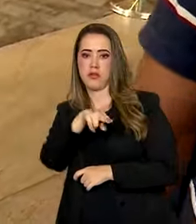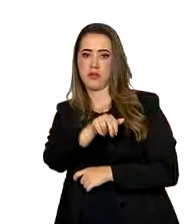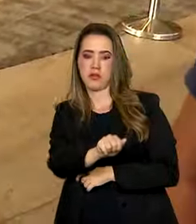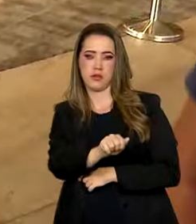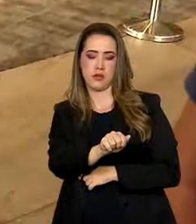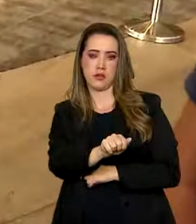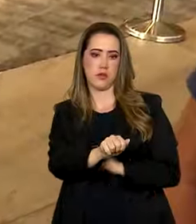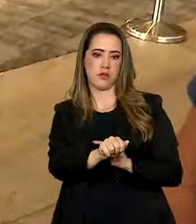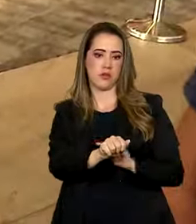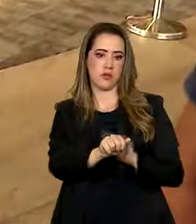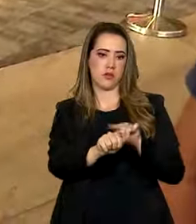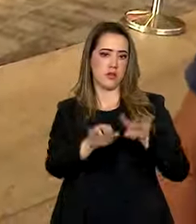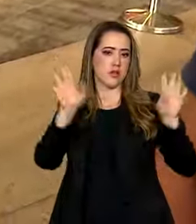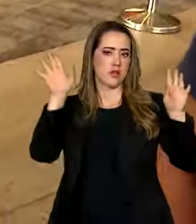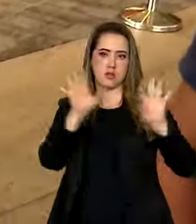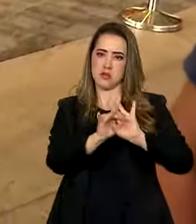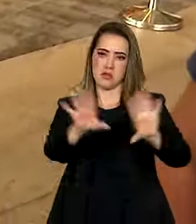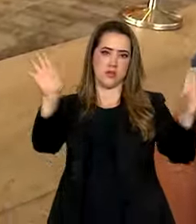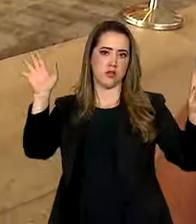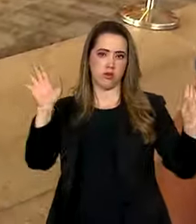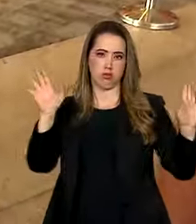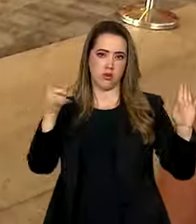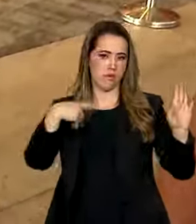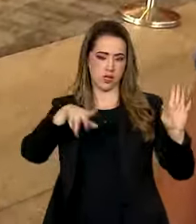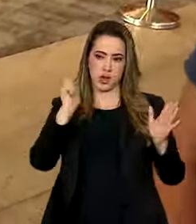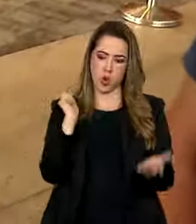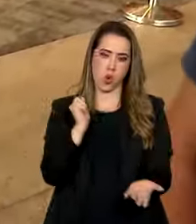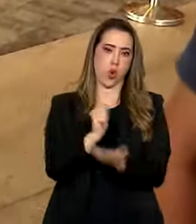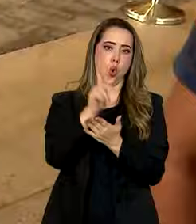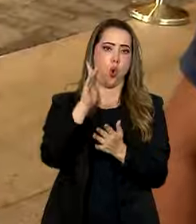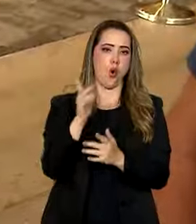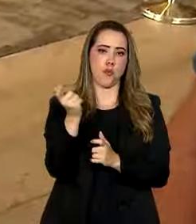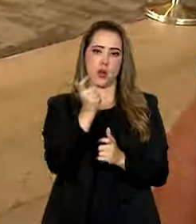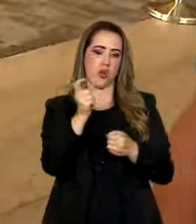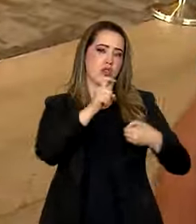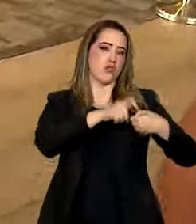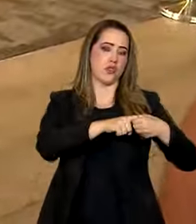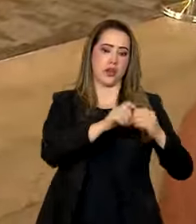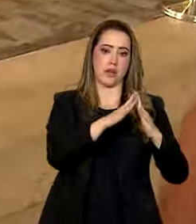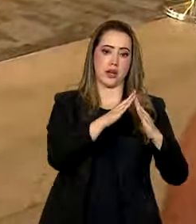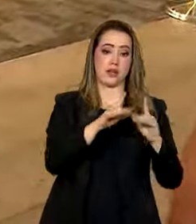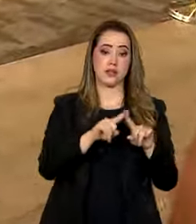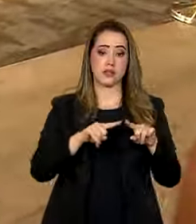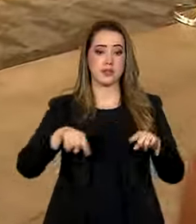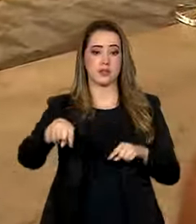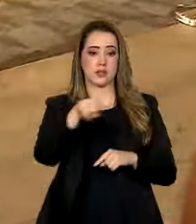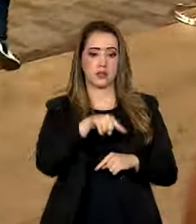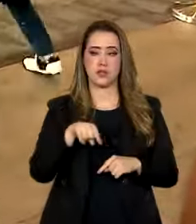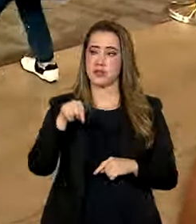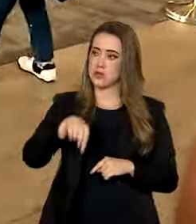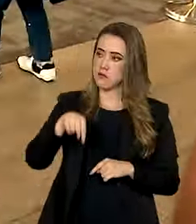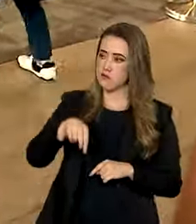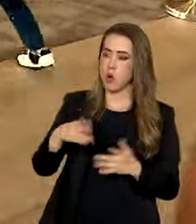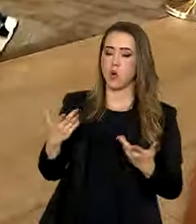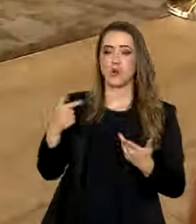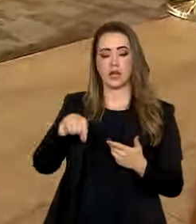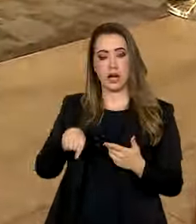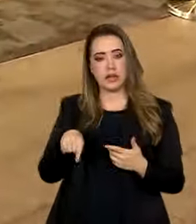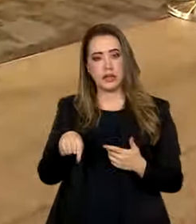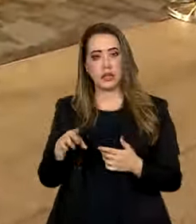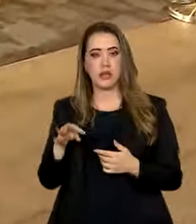para Atenas. E você se vira. Você compra para onde você quiser. E esse voo daqui de Tel Aviv